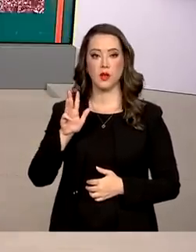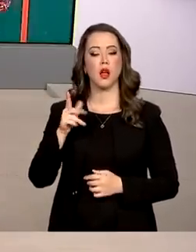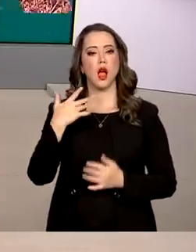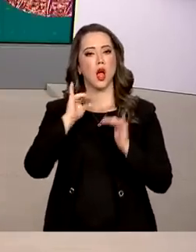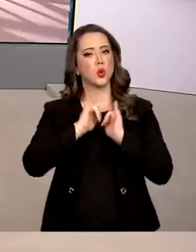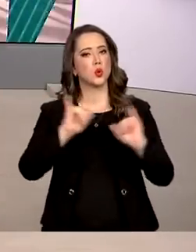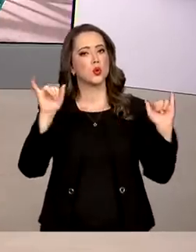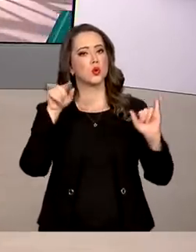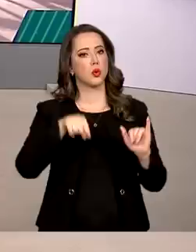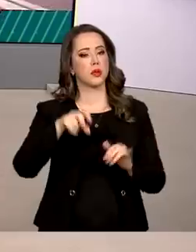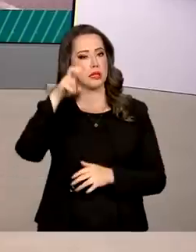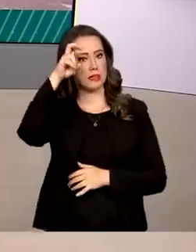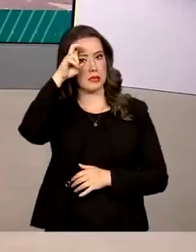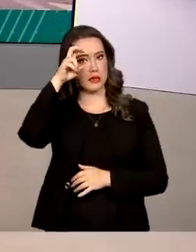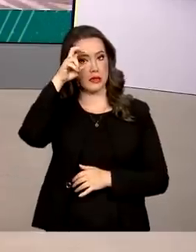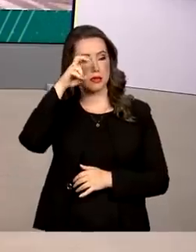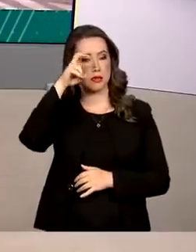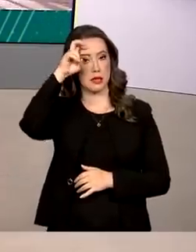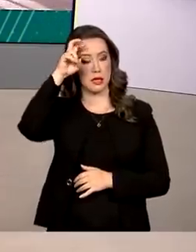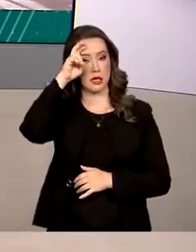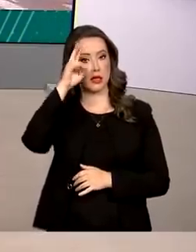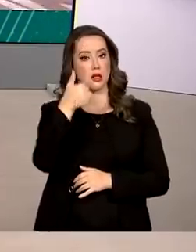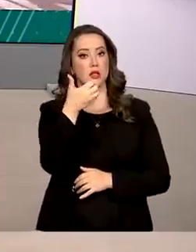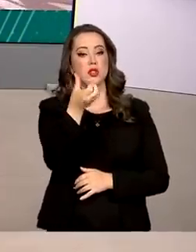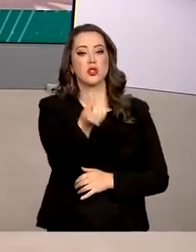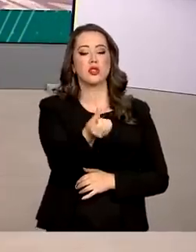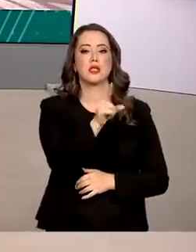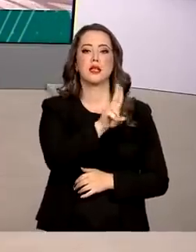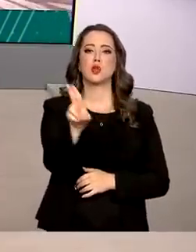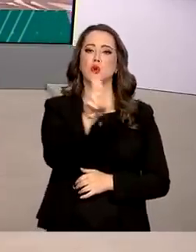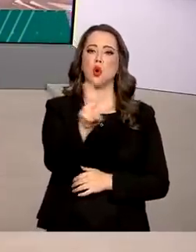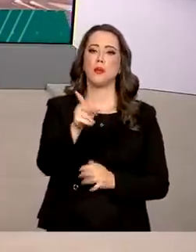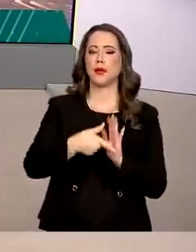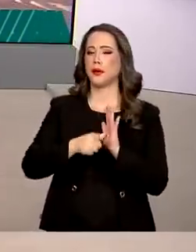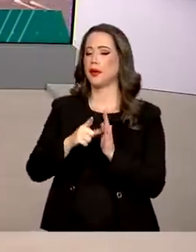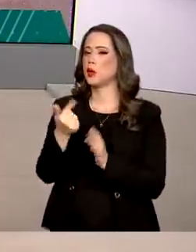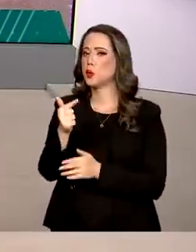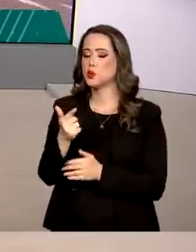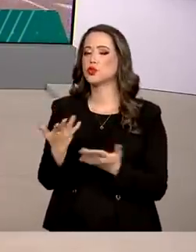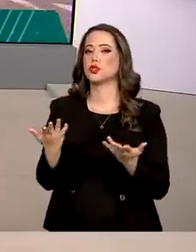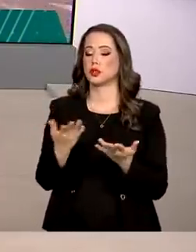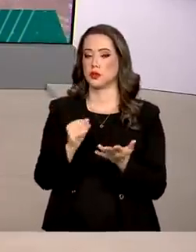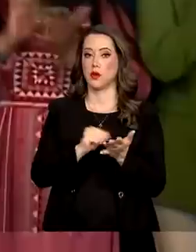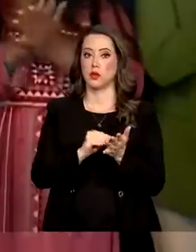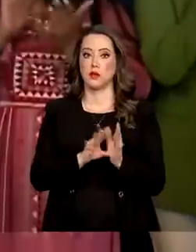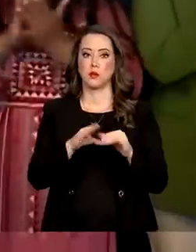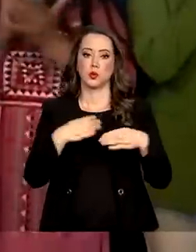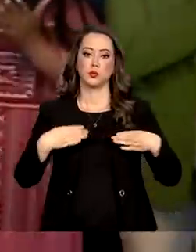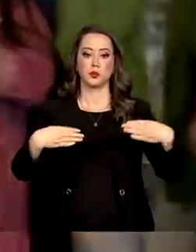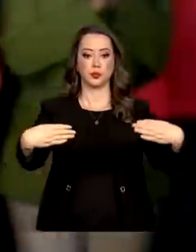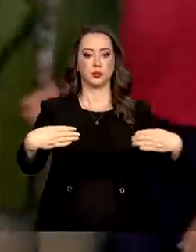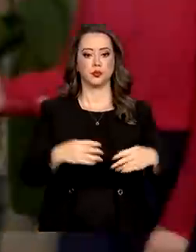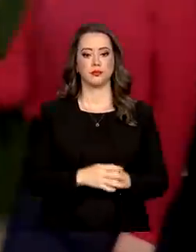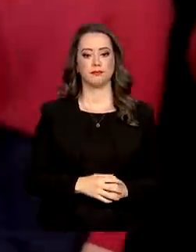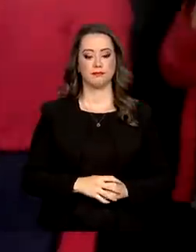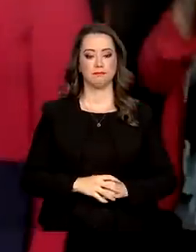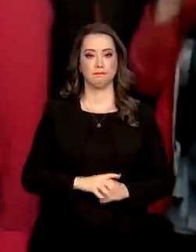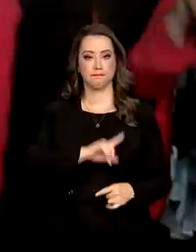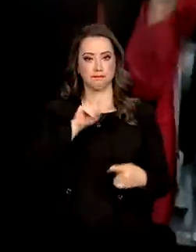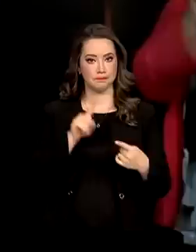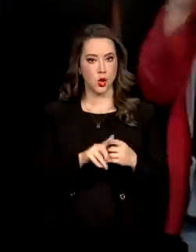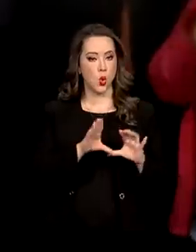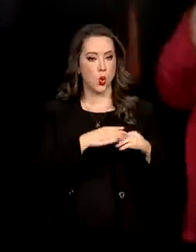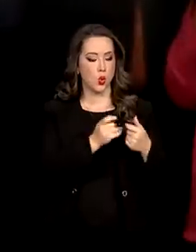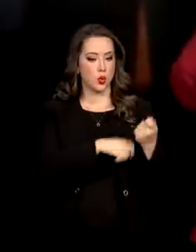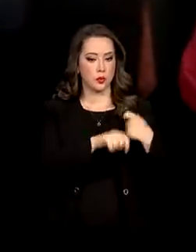anunciou nessa quinta-feira os 16 nomes que faltavam para sua equipe ministerial para completar a equipe